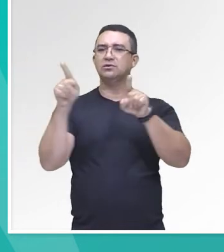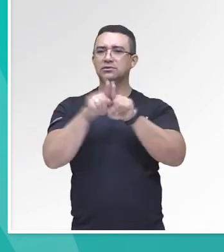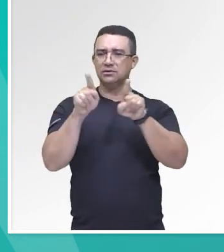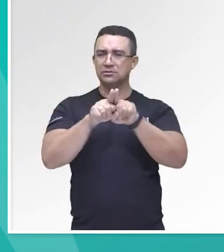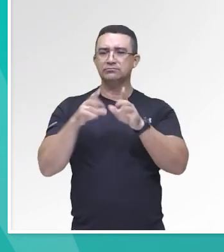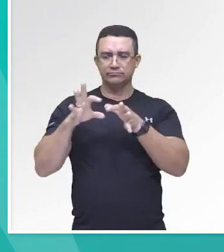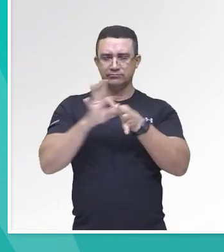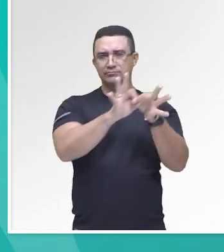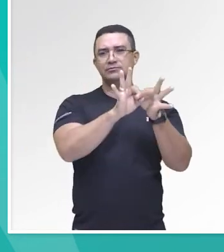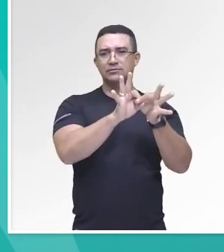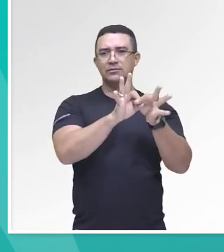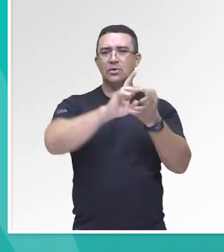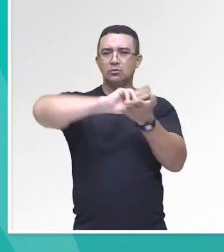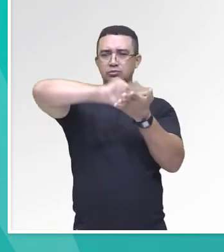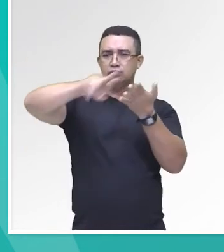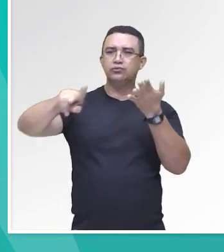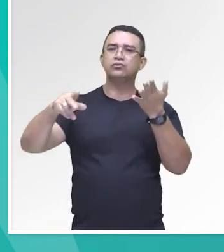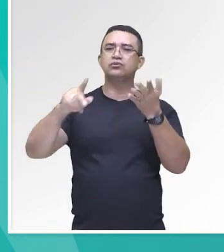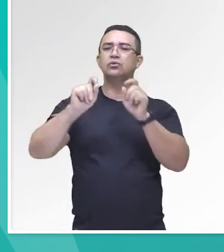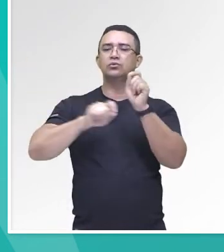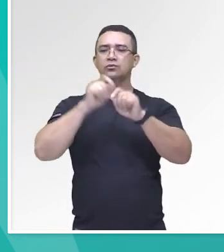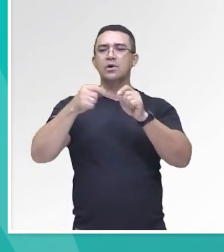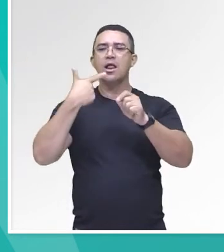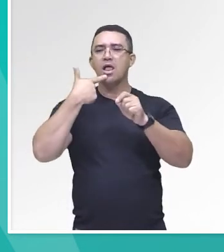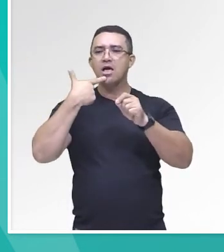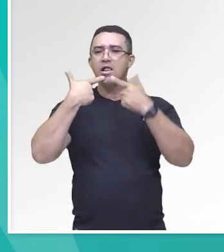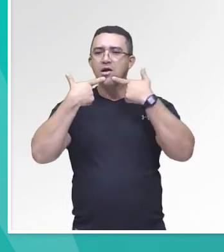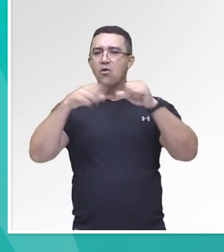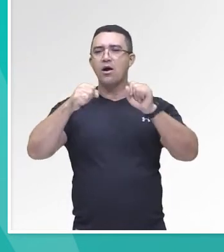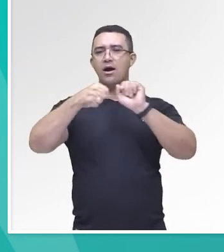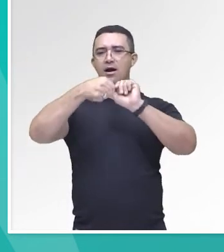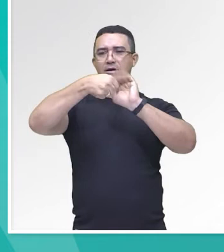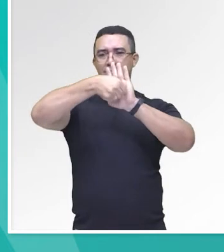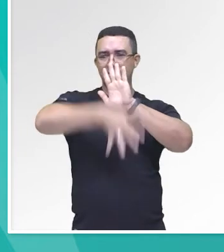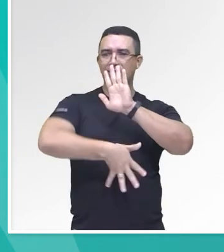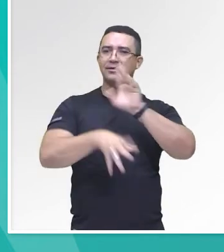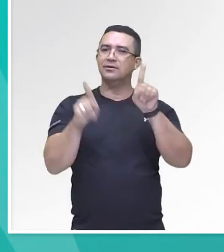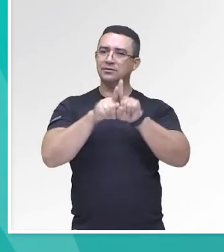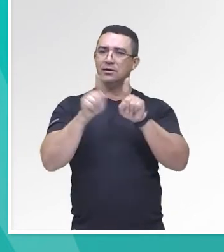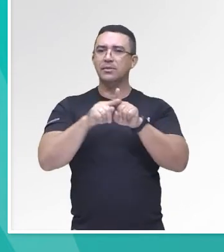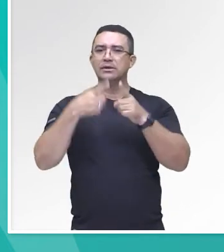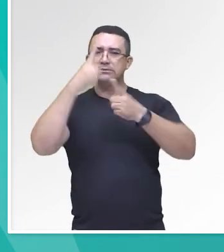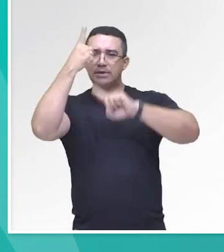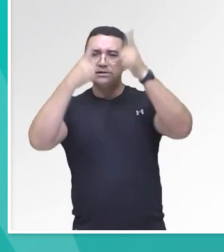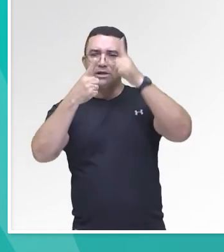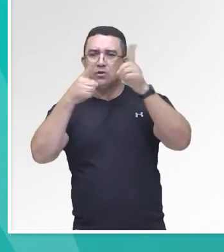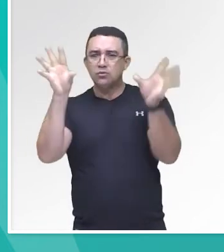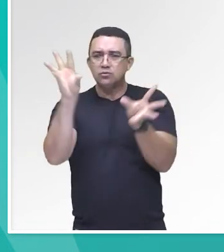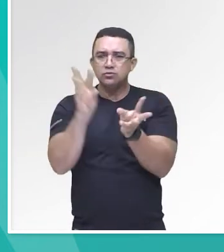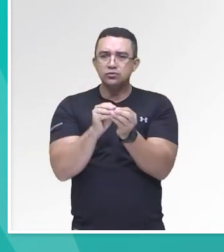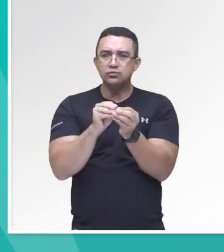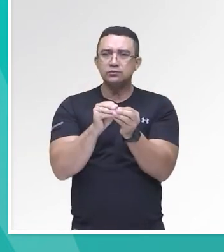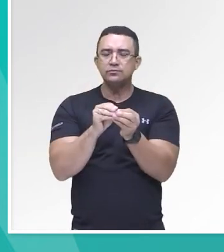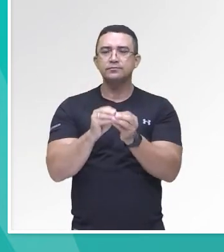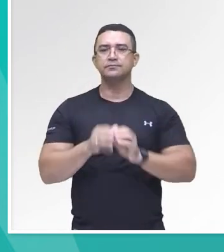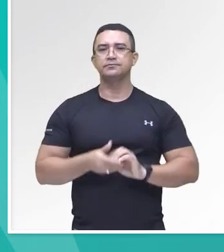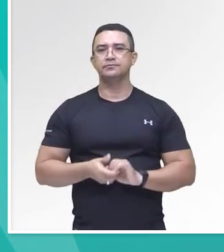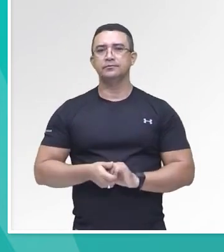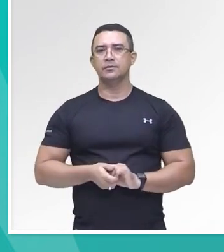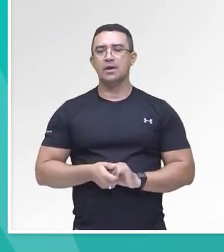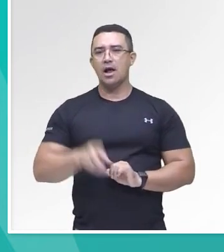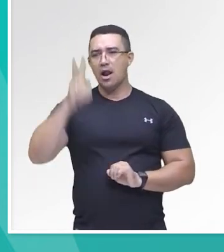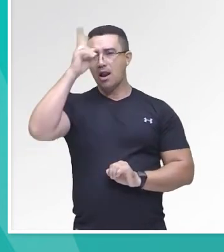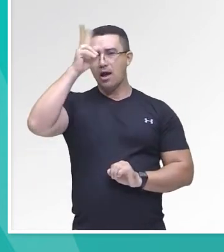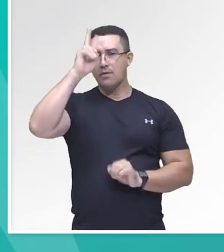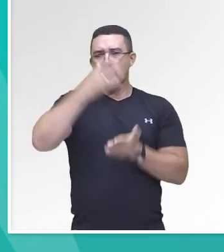antonímia, hiponímia, hiperonímia e de expressões resumitivas ou metafóricas. Lembra que no comecinho da aula